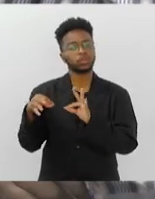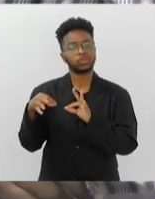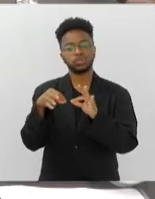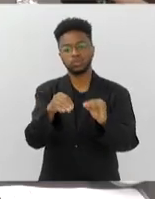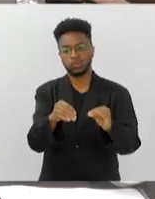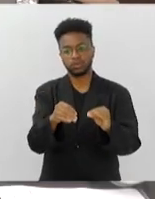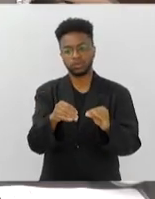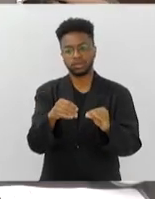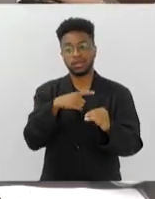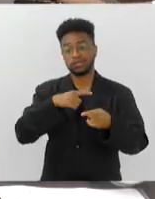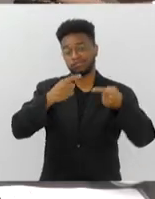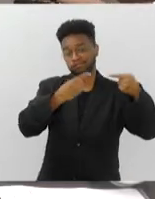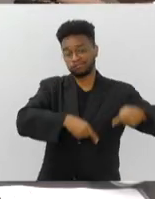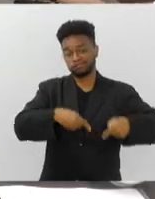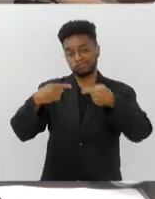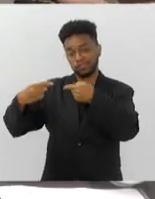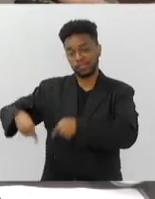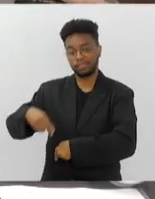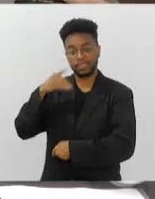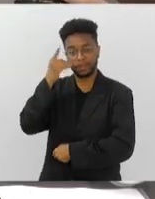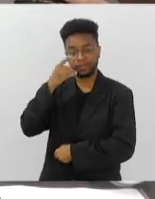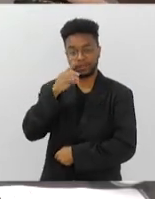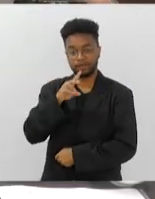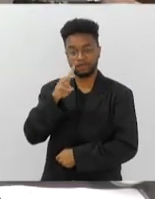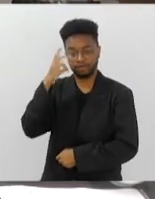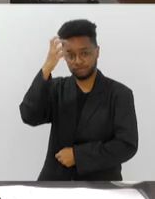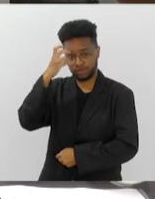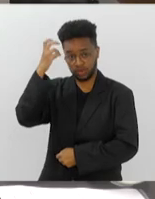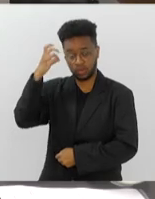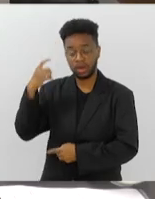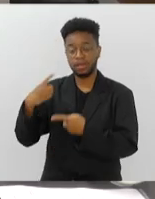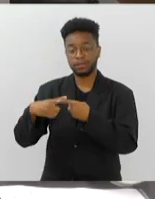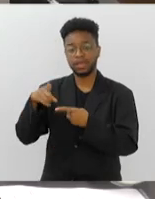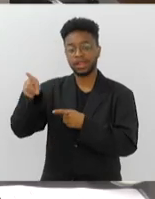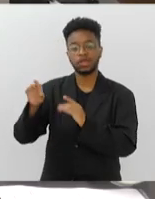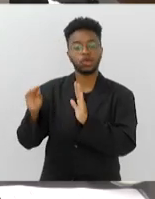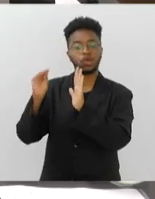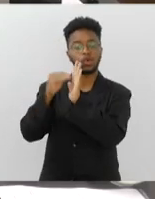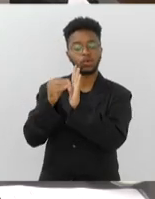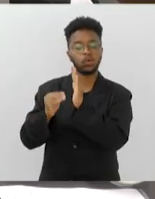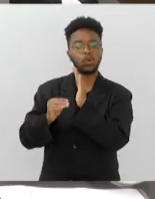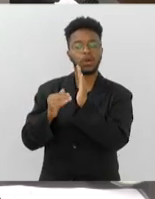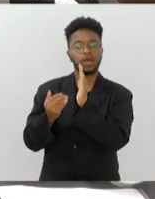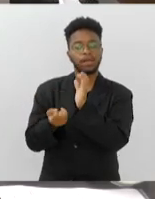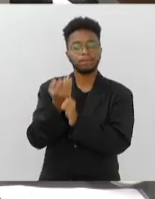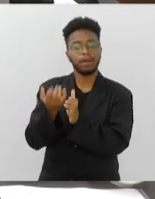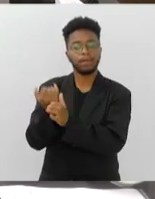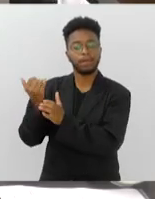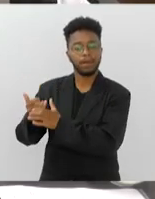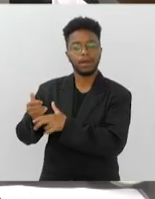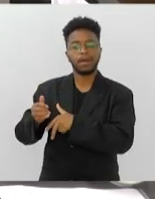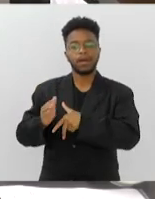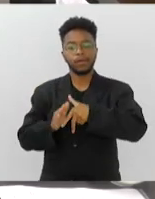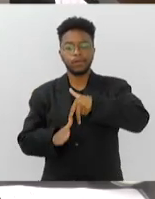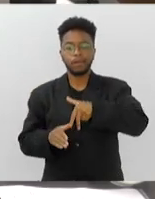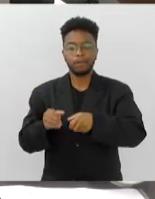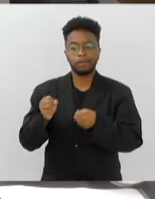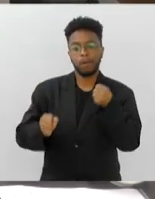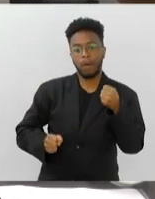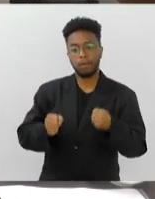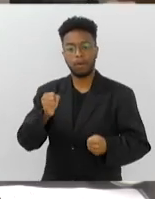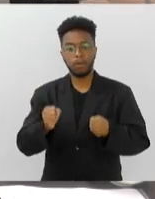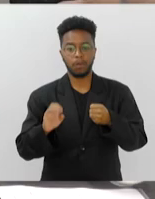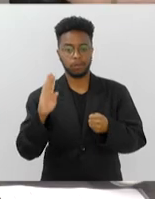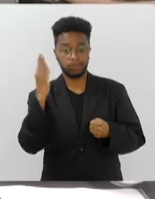Está rivalizando justamente com a deputada Verônica. Deputada Verônica batendo recorde de produção com as pernas de pau e o deputado Renan Jordi